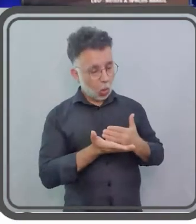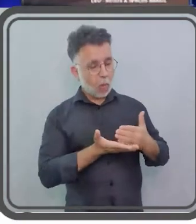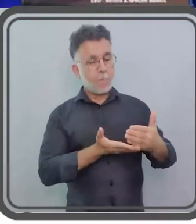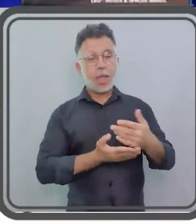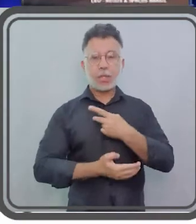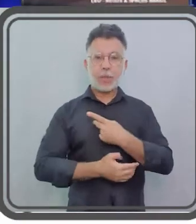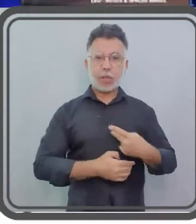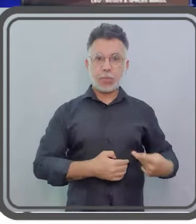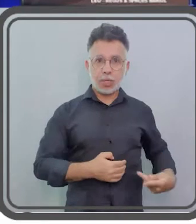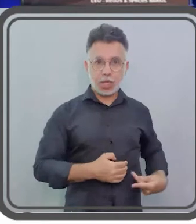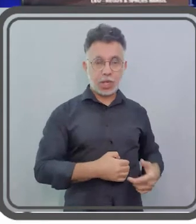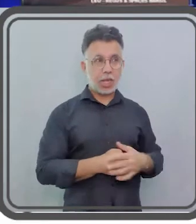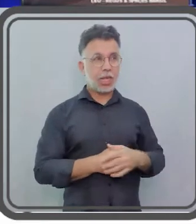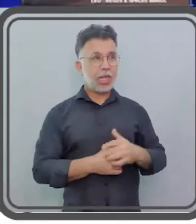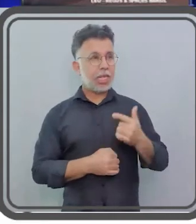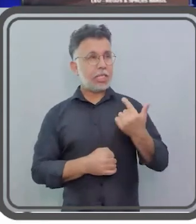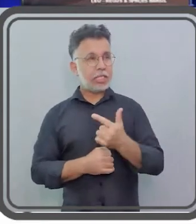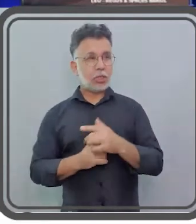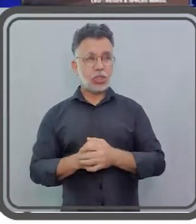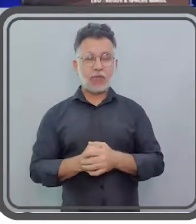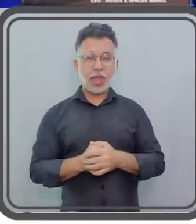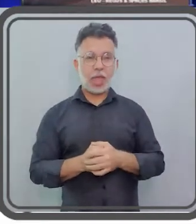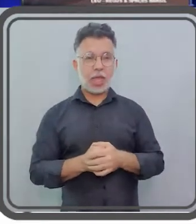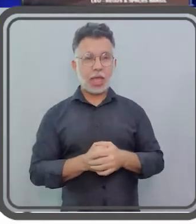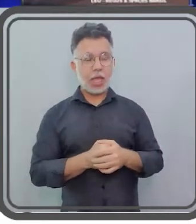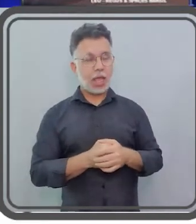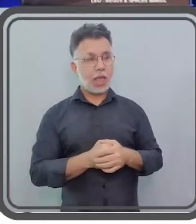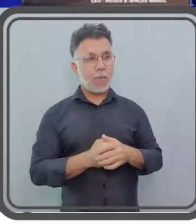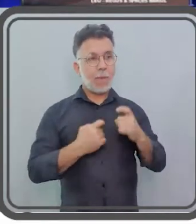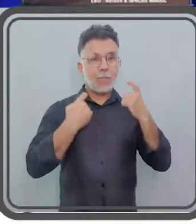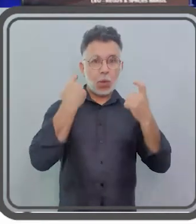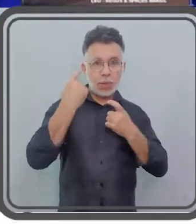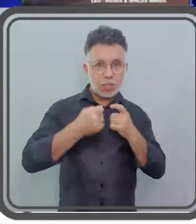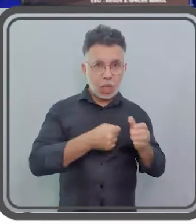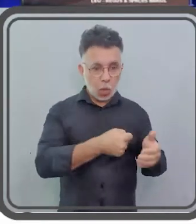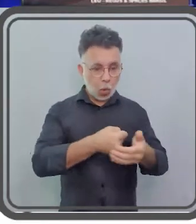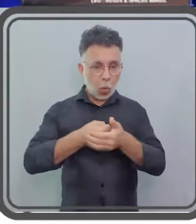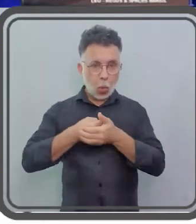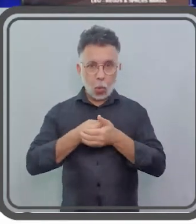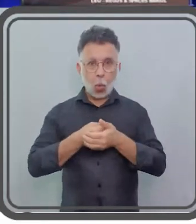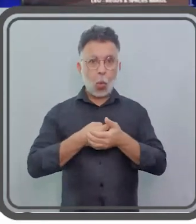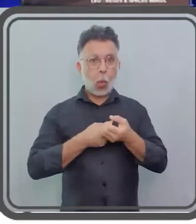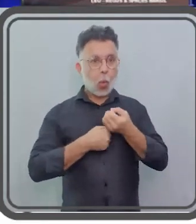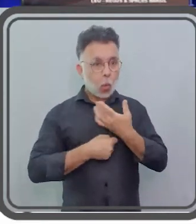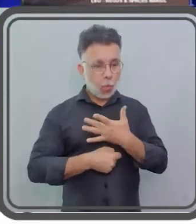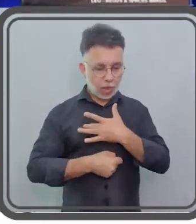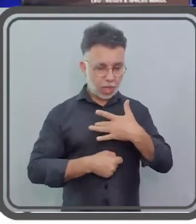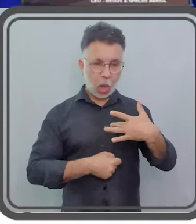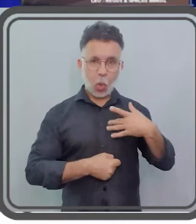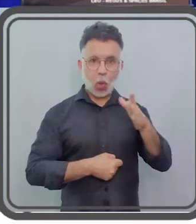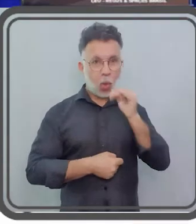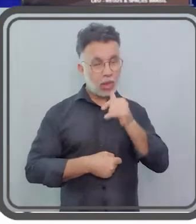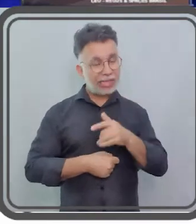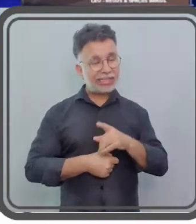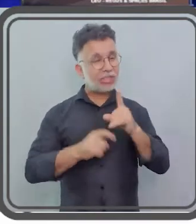uma liderança preocupada com o acolhimento, com o bem-estar do funcionário, dificilmente o resto